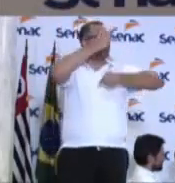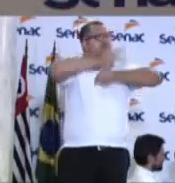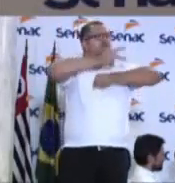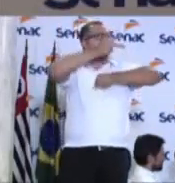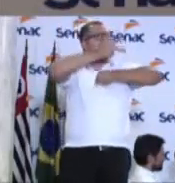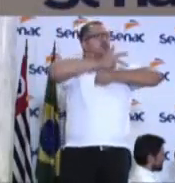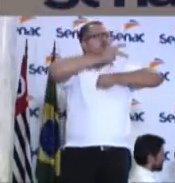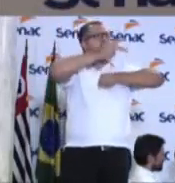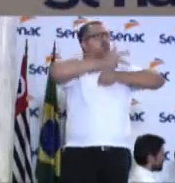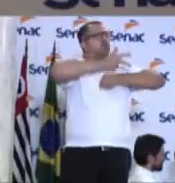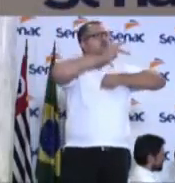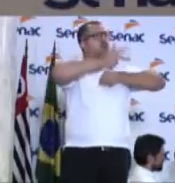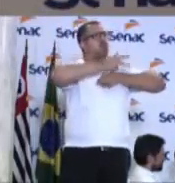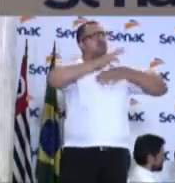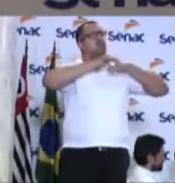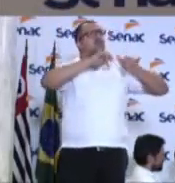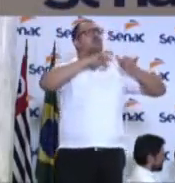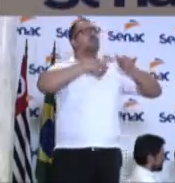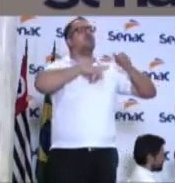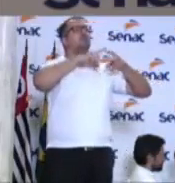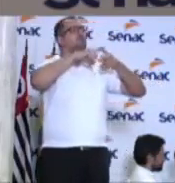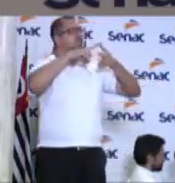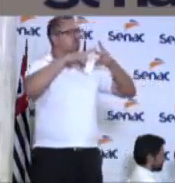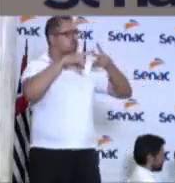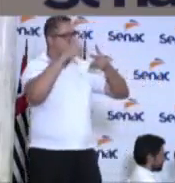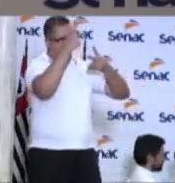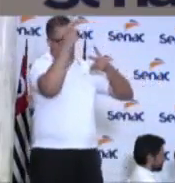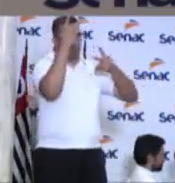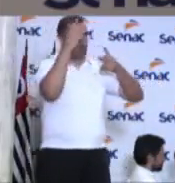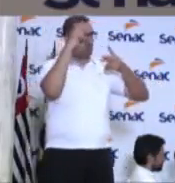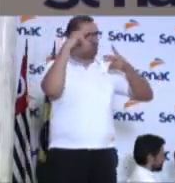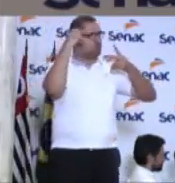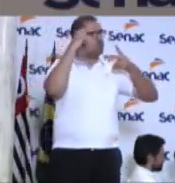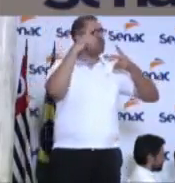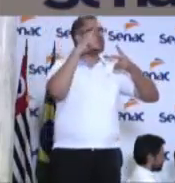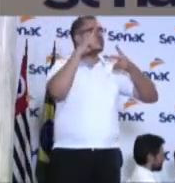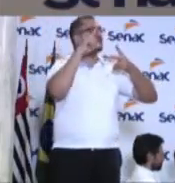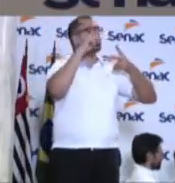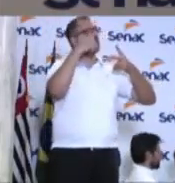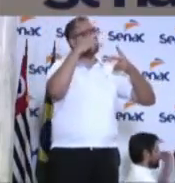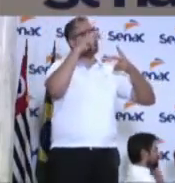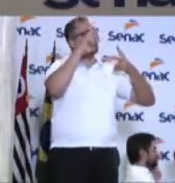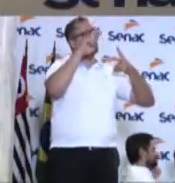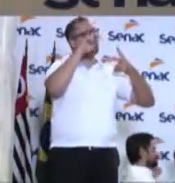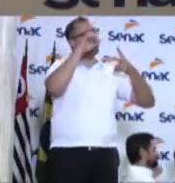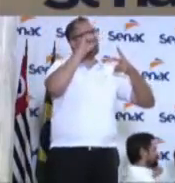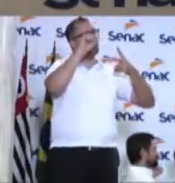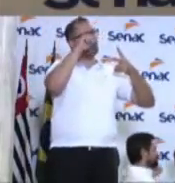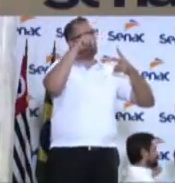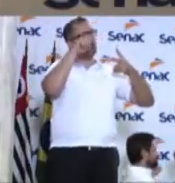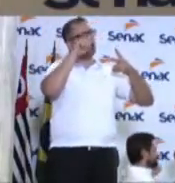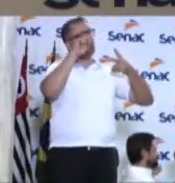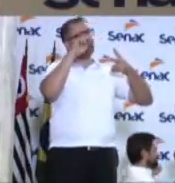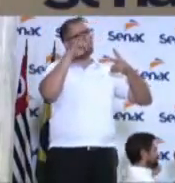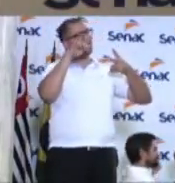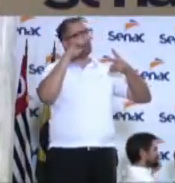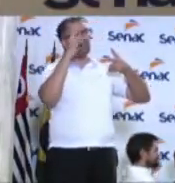segunda parte da história com esses mesmos 2 personagens protagonistas, que vai sair no próximo mês. Aí.